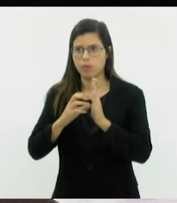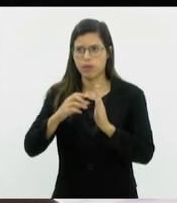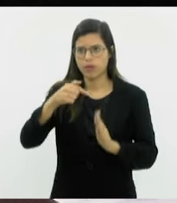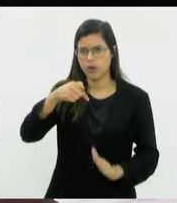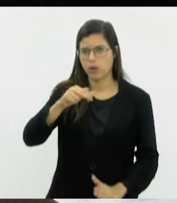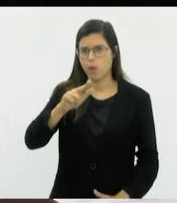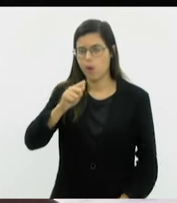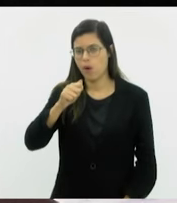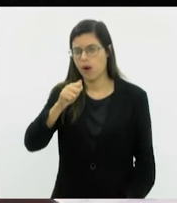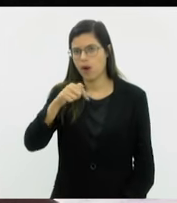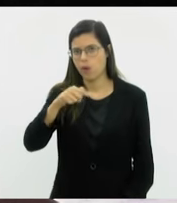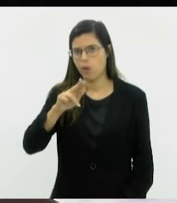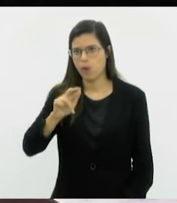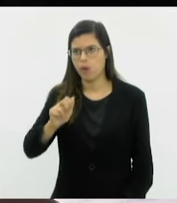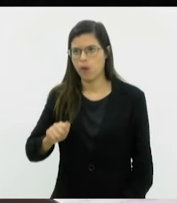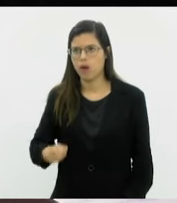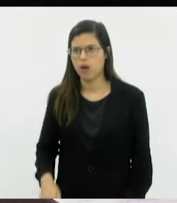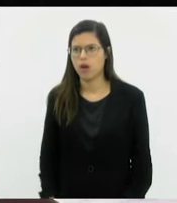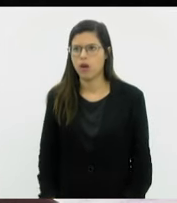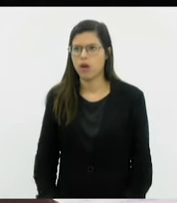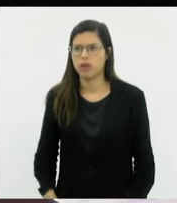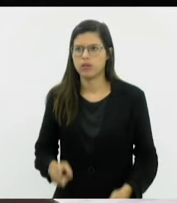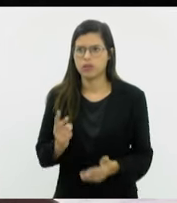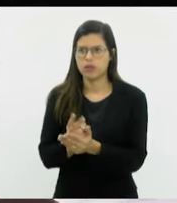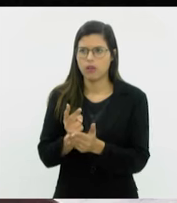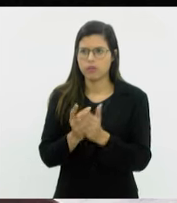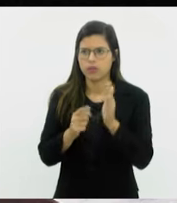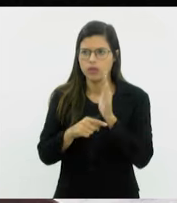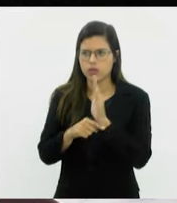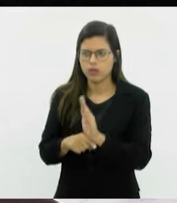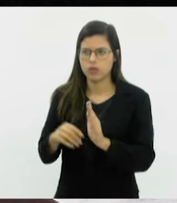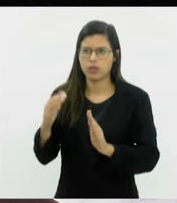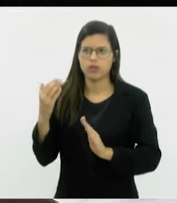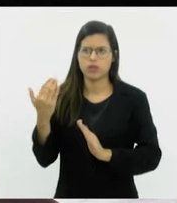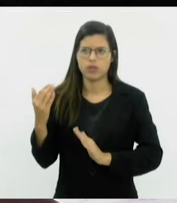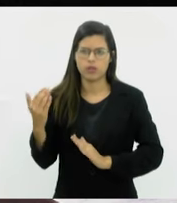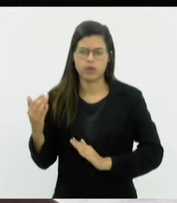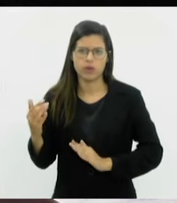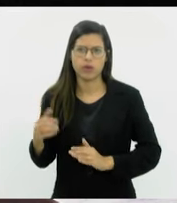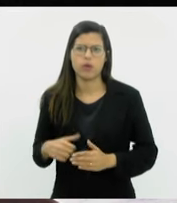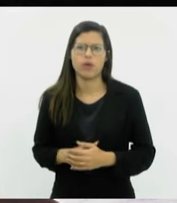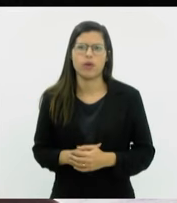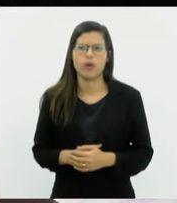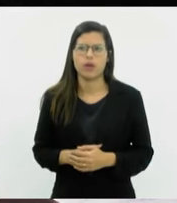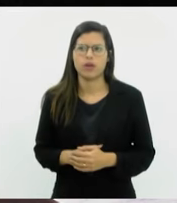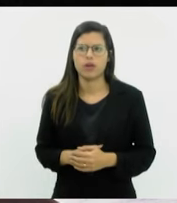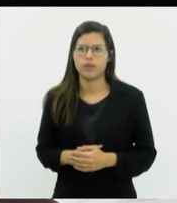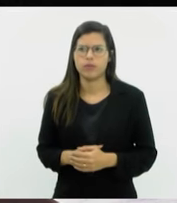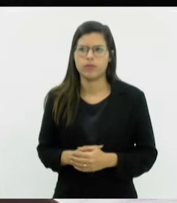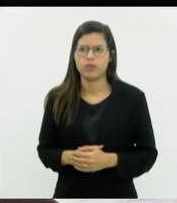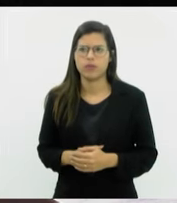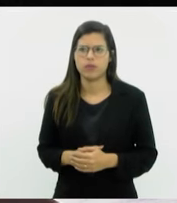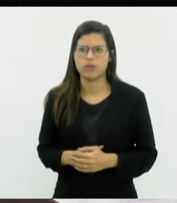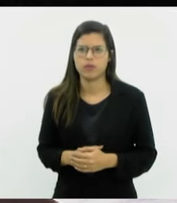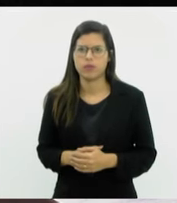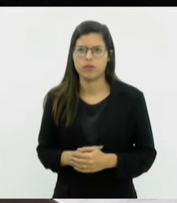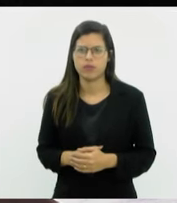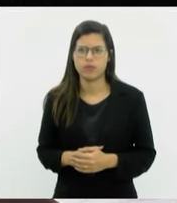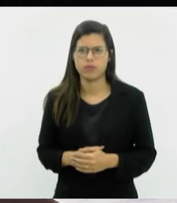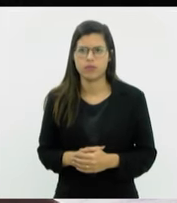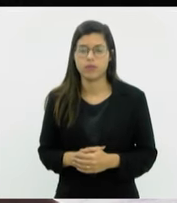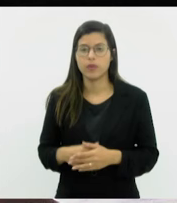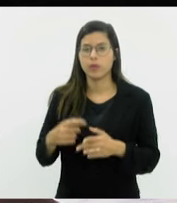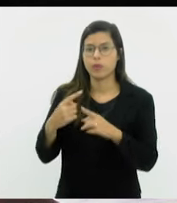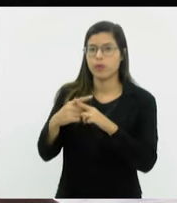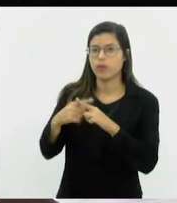te tratei tão bem, sempre te ajudei aí em Niterói, na tua eleição, eu deixei de viajar para te ajudar, mas você é um ingrato, sabe?